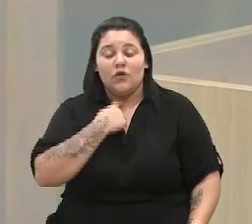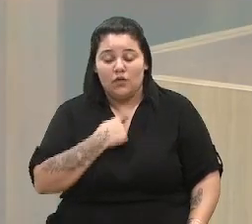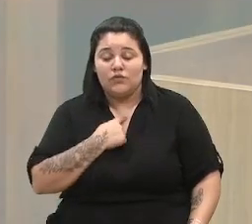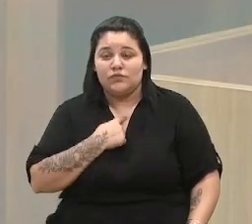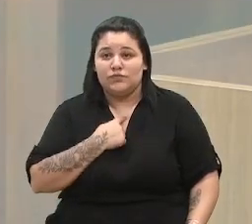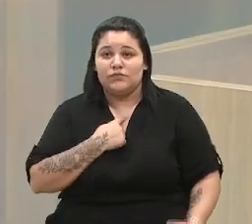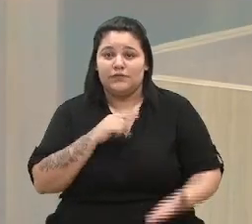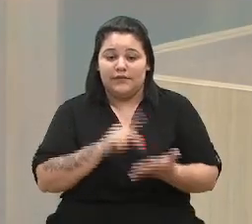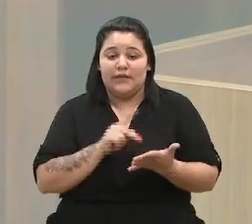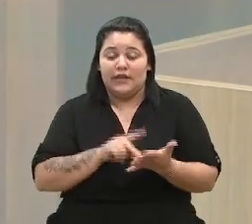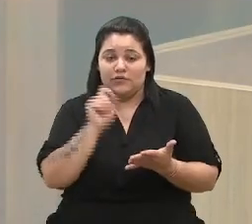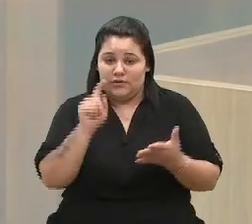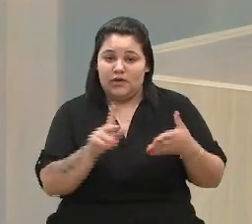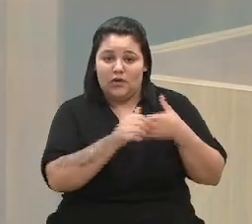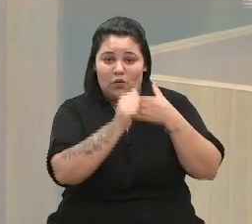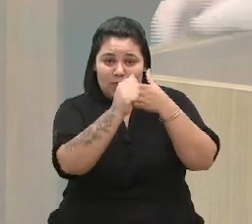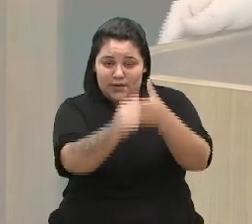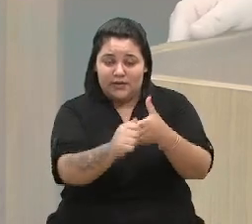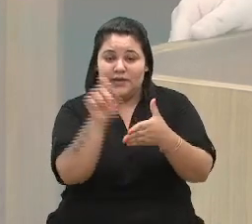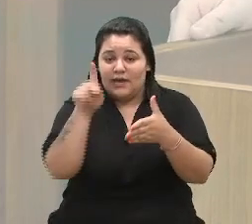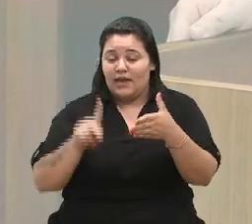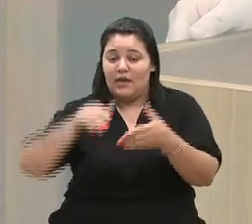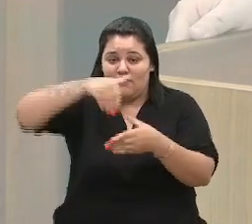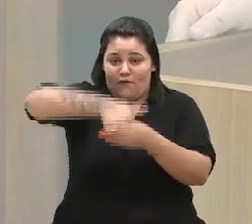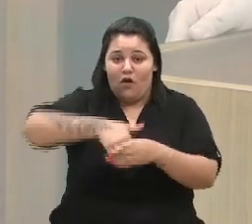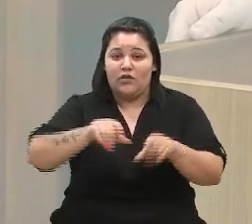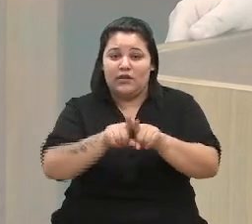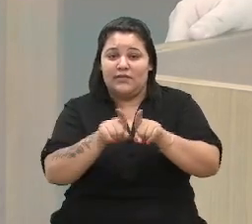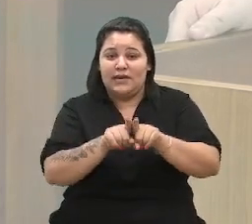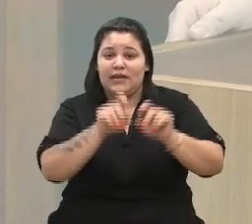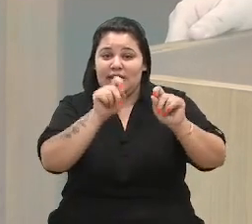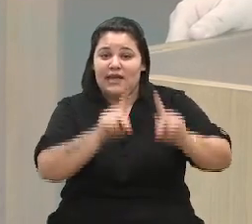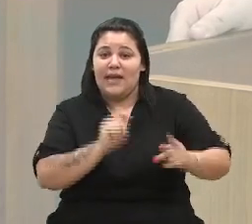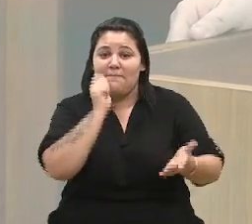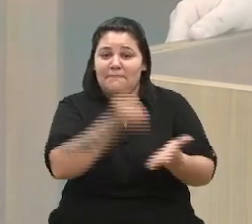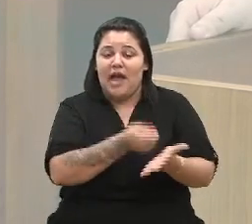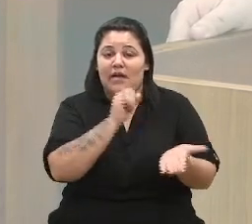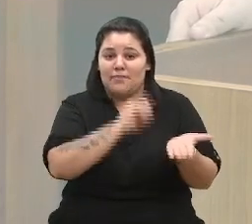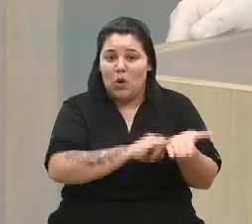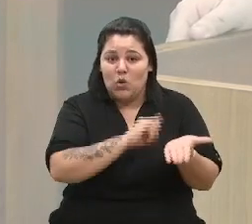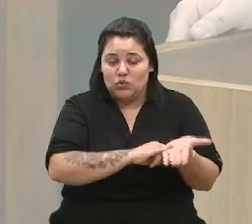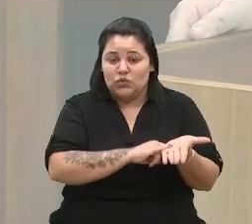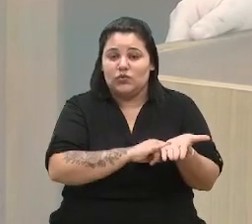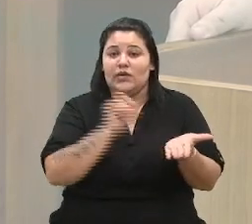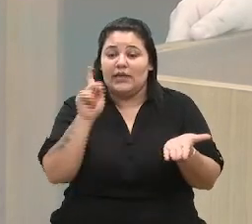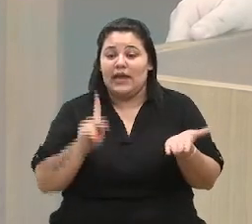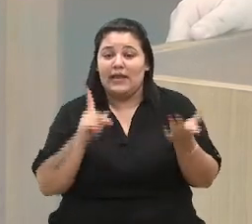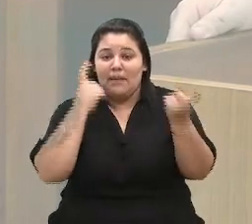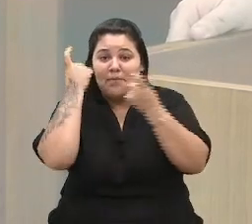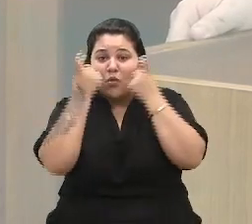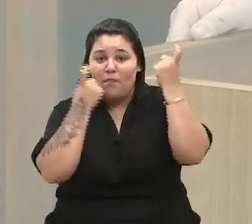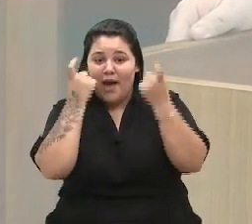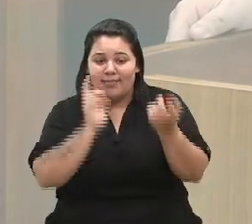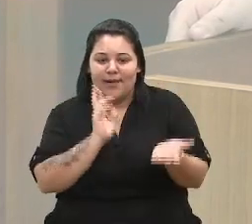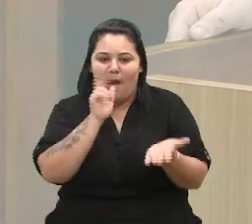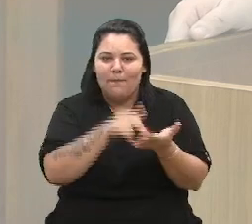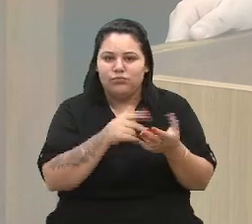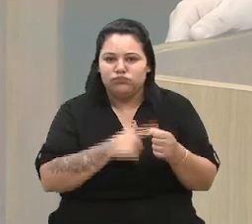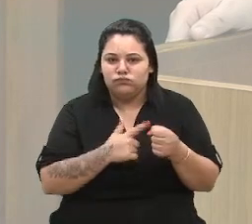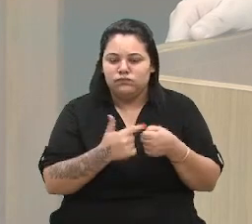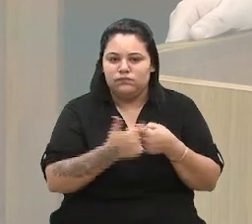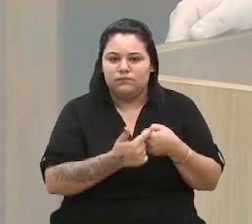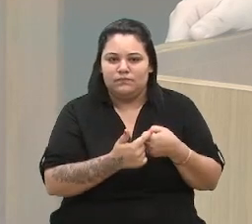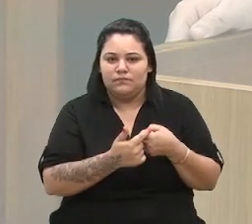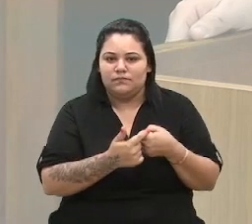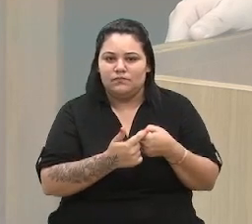nos assiste, para quem vota, para quem está lá pagando impostos, para quem está lá preocupado realmente com a cidade, para